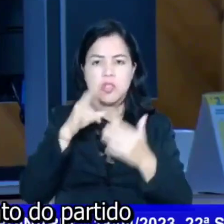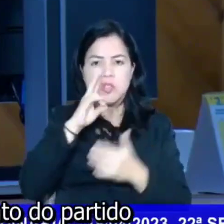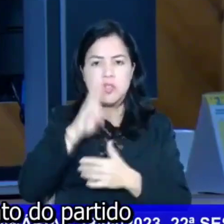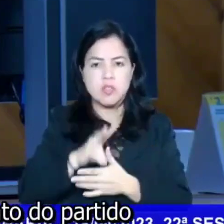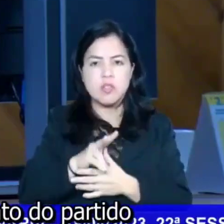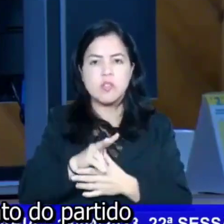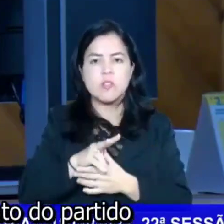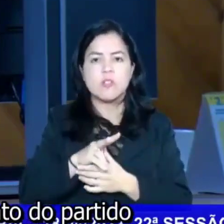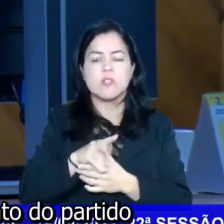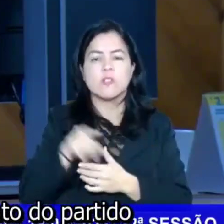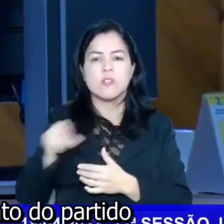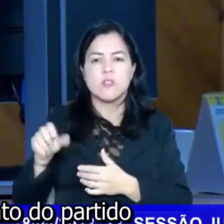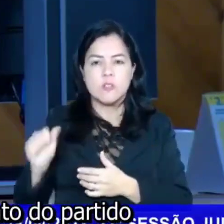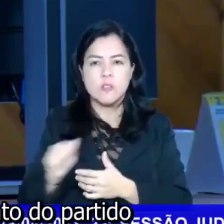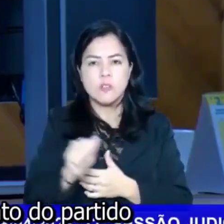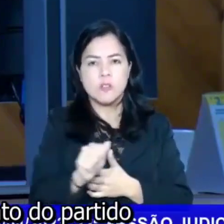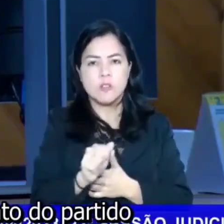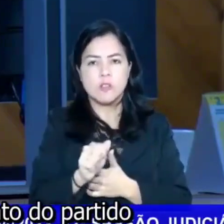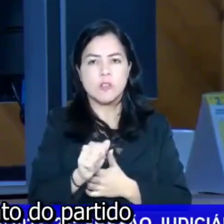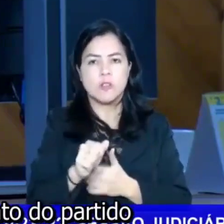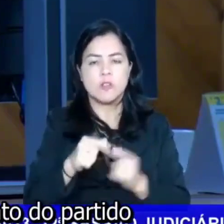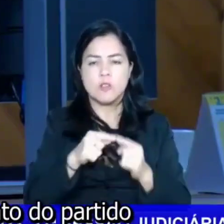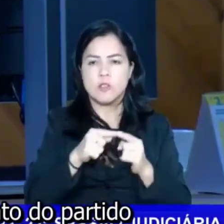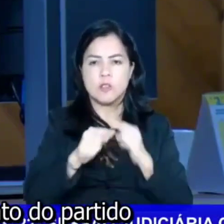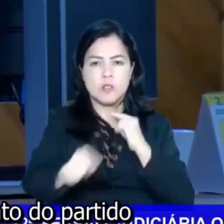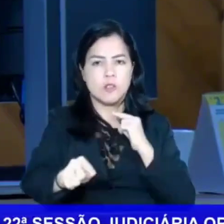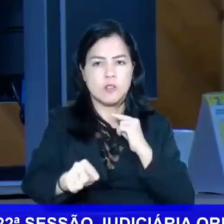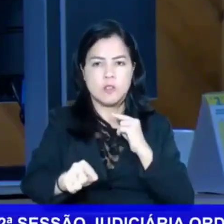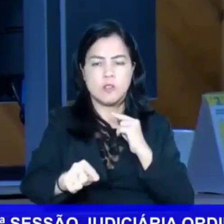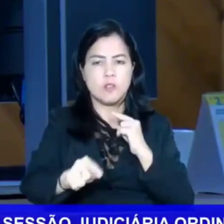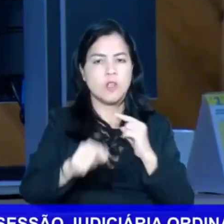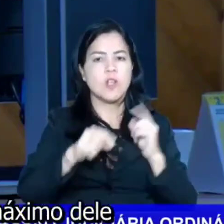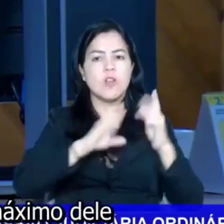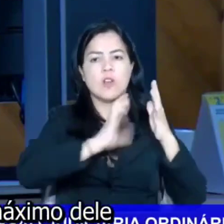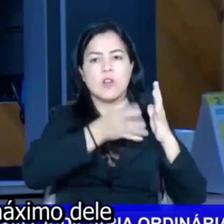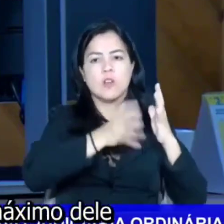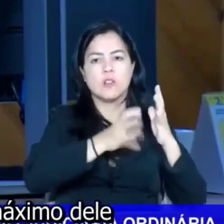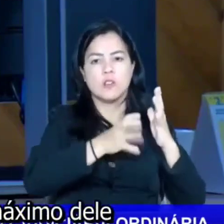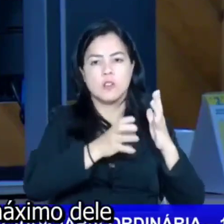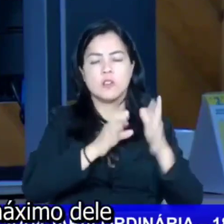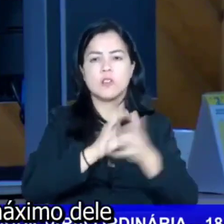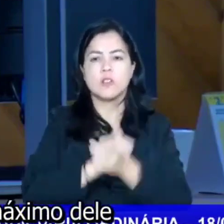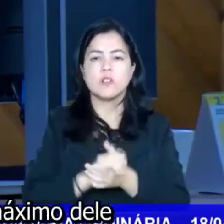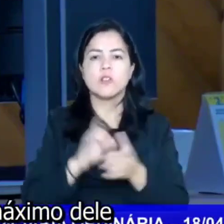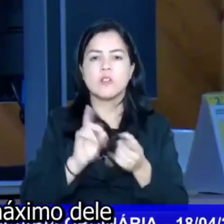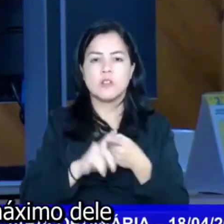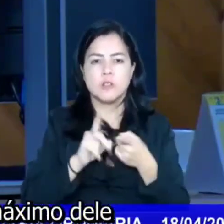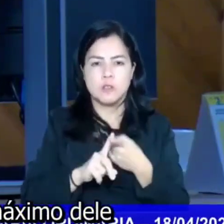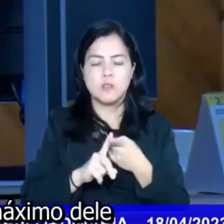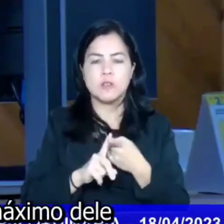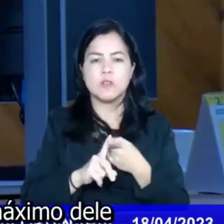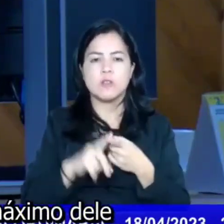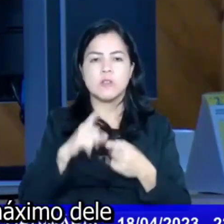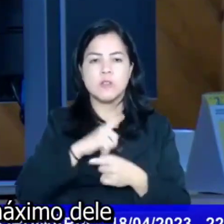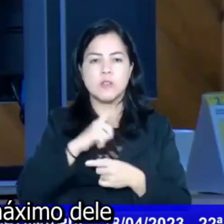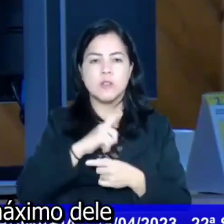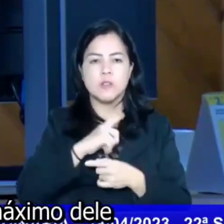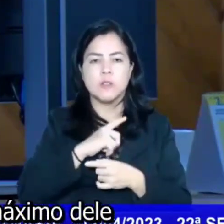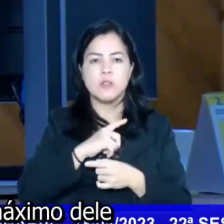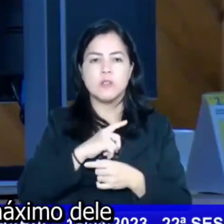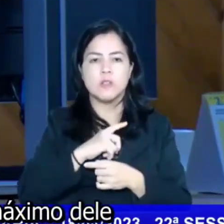verifica-se que o demandante se voltou contra ato do partido, no entanto, incluiu no polo passivo